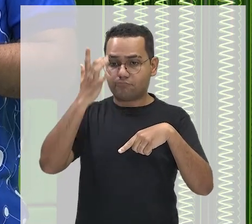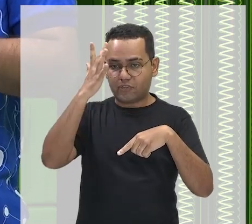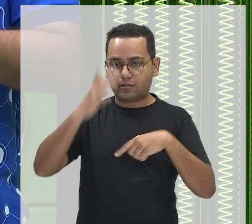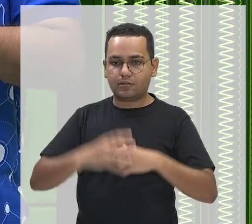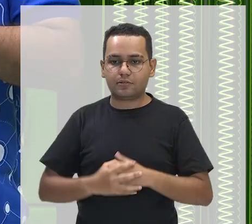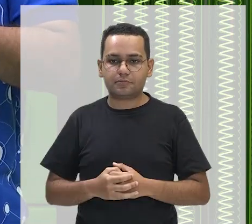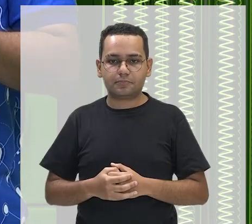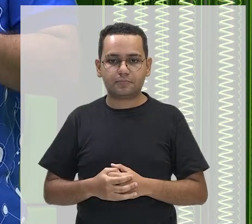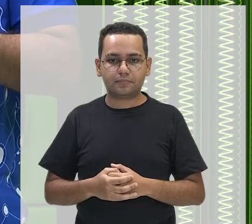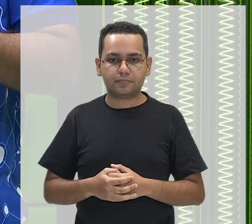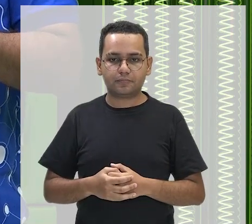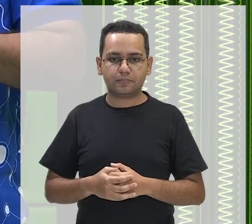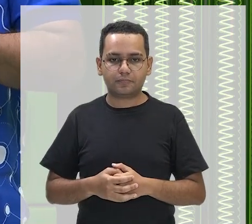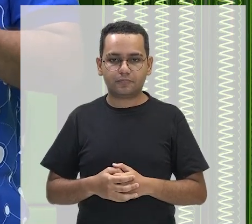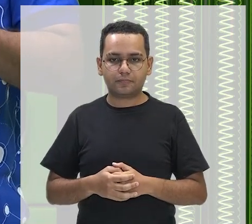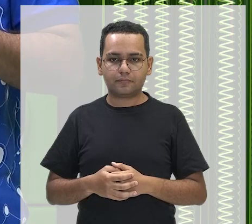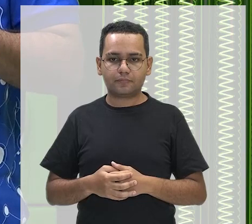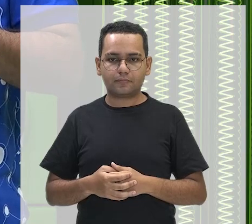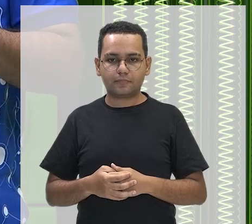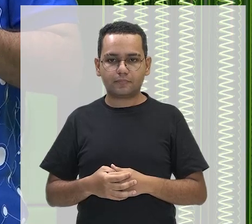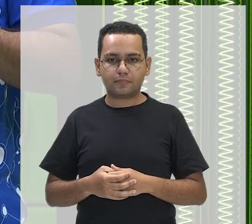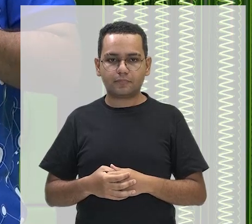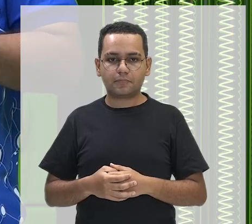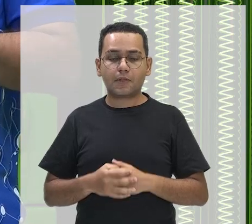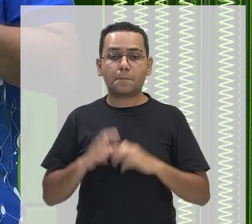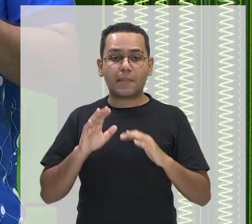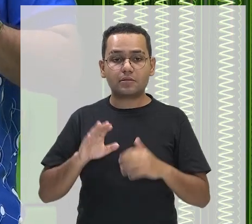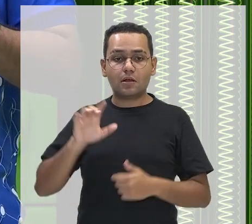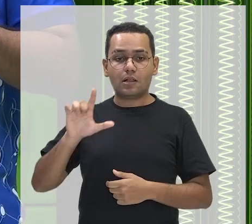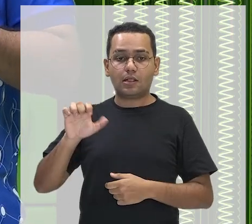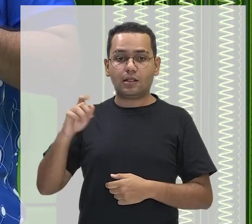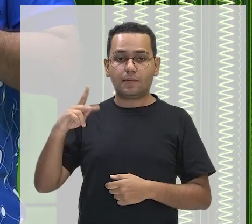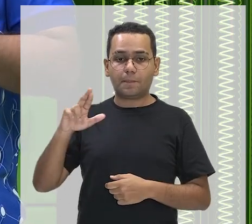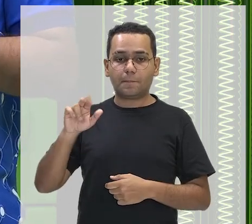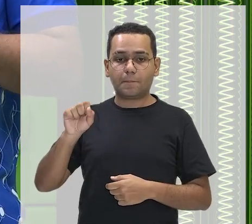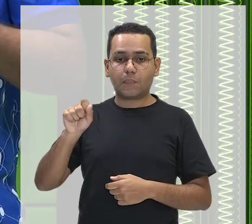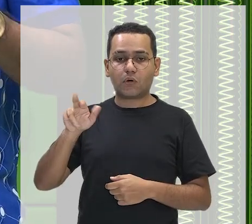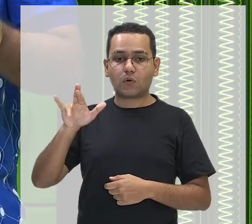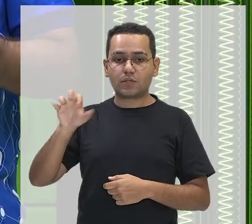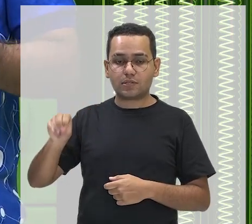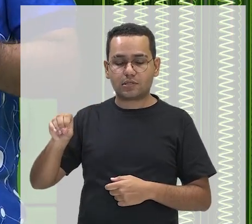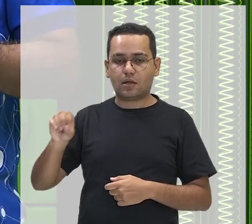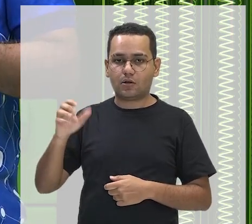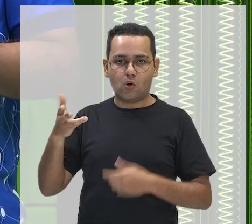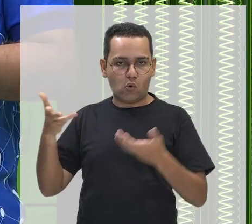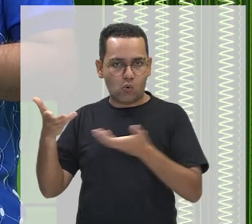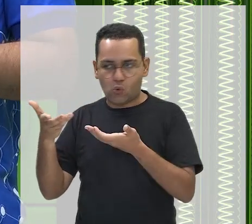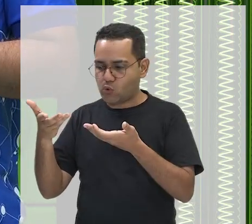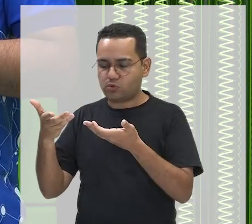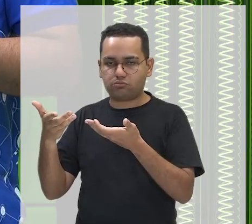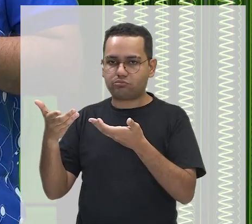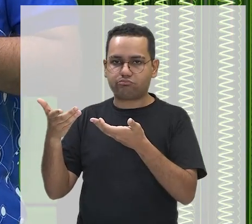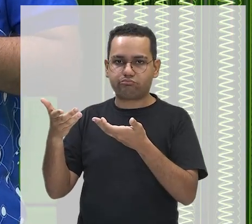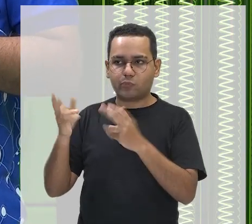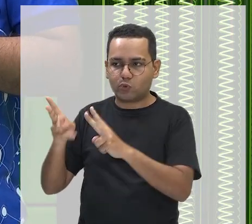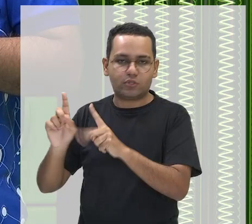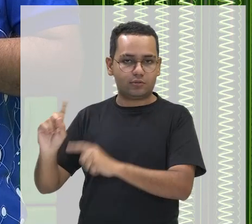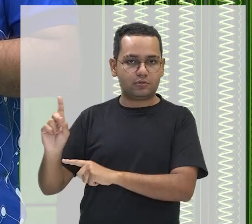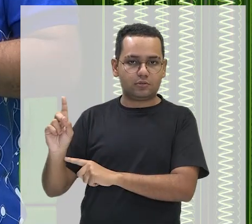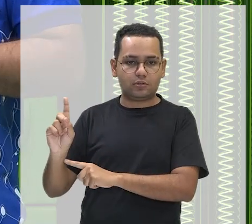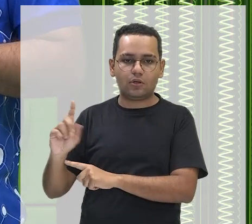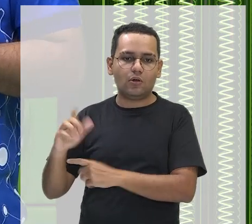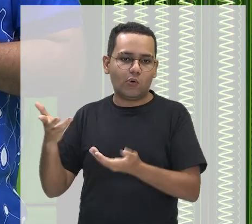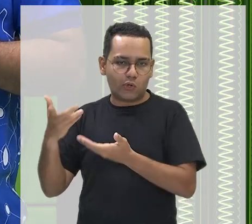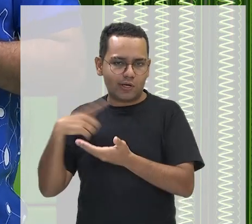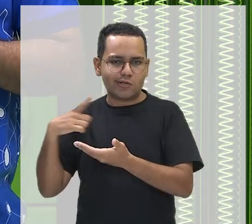exemplo, né? Então, esse leprosário, aí, como foi conhecido como leprosário, foi desativado, né, e ficou somente